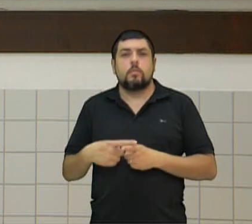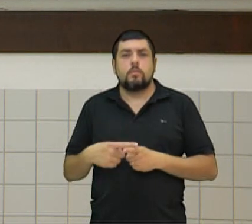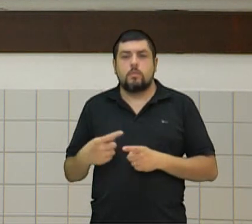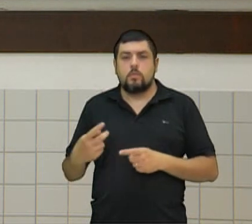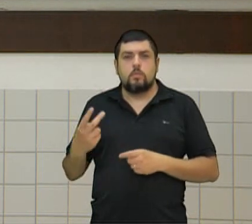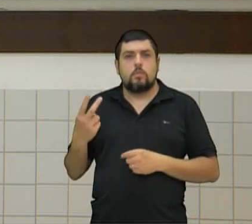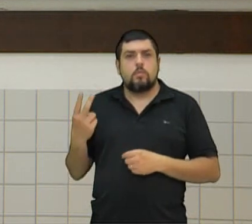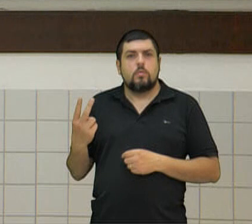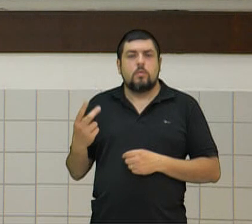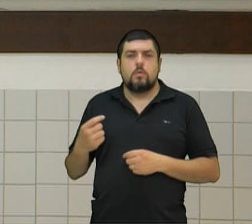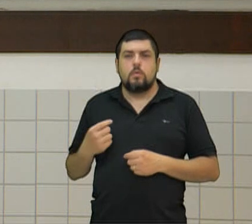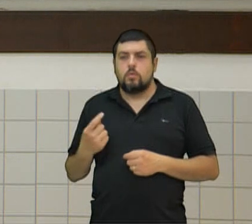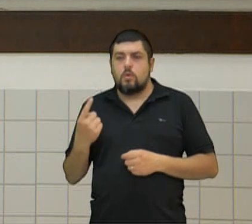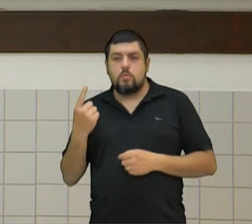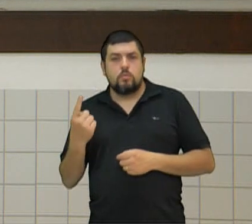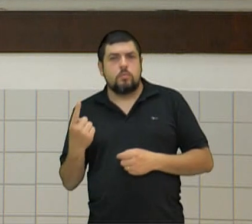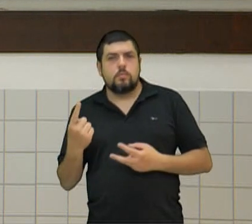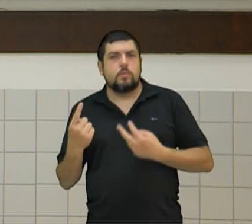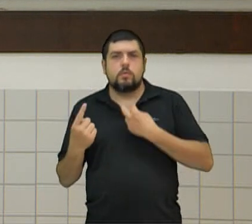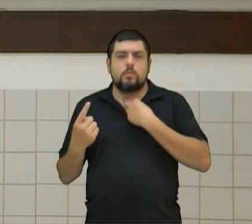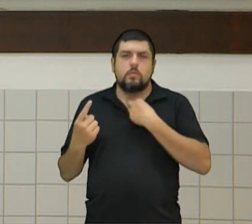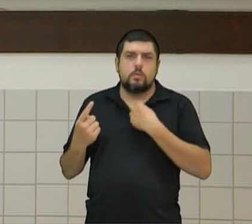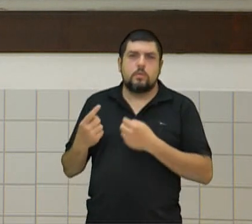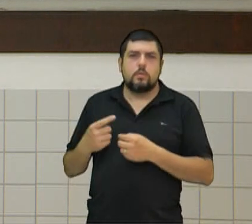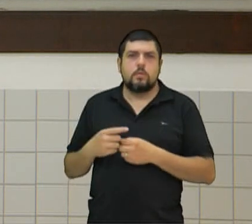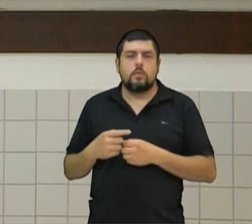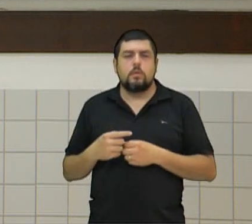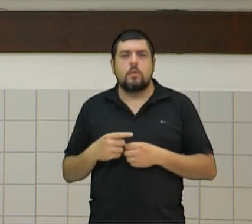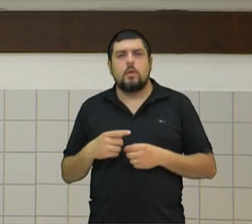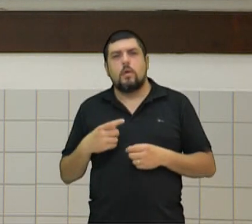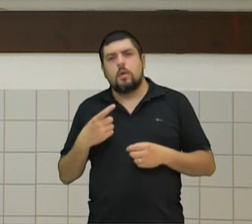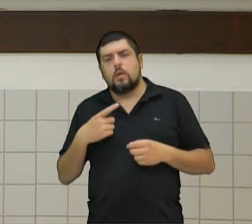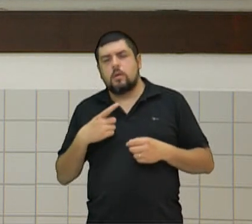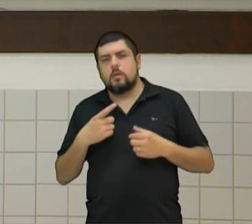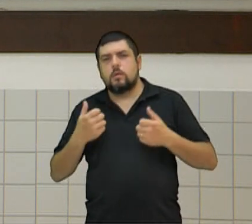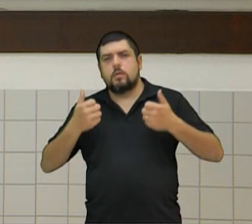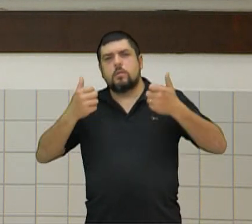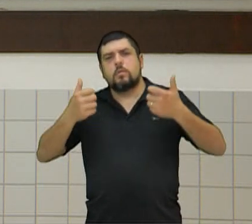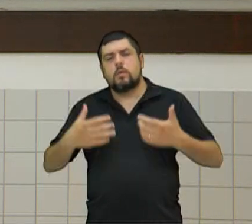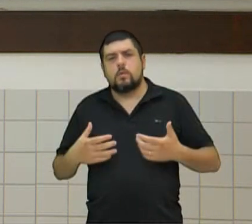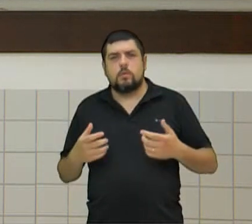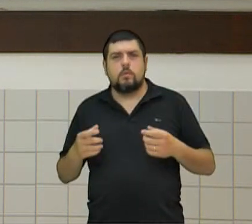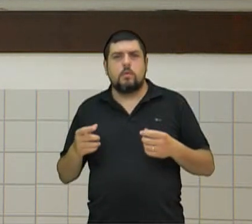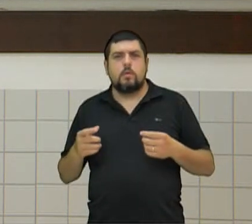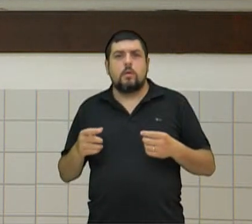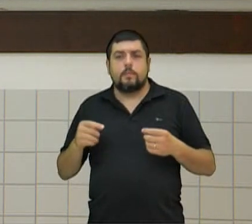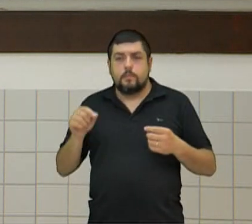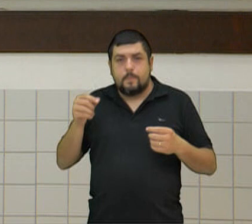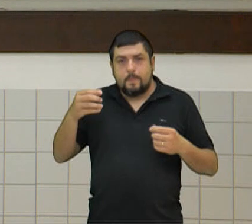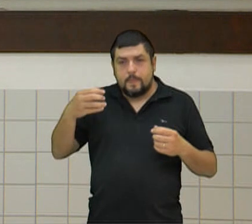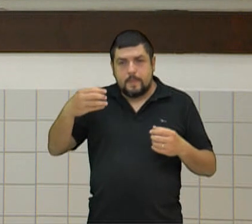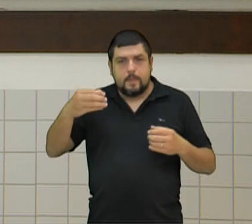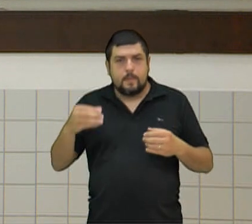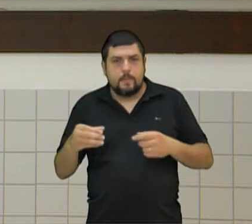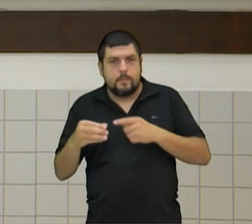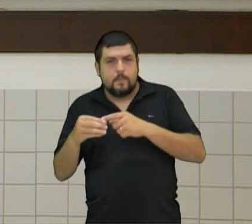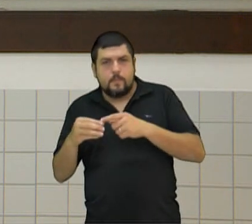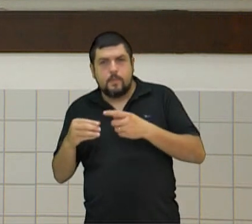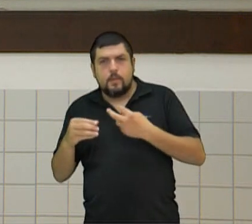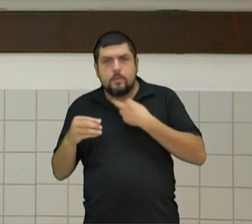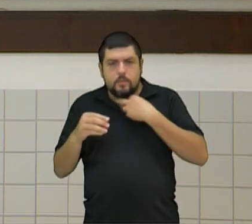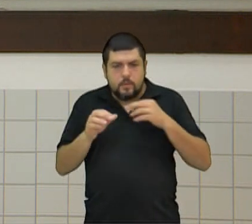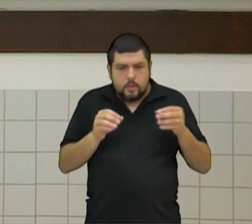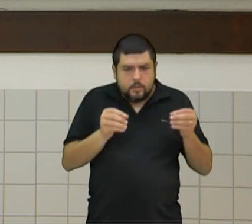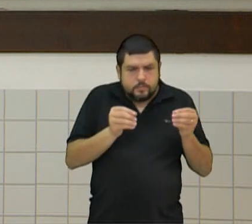uma. Né? Por que eu não consigo fazer isso? Aí tem algumas explicações, né? Primeiro, aqui eu não consigo colocar bem certinho aqui, uma próxima